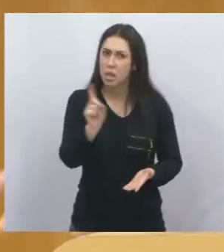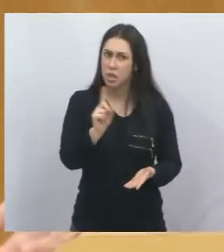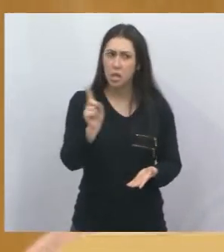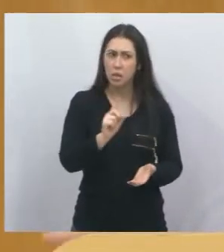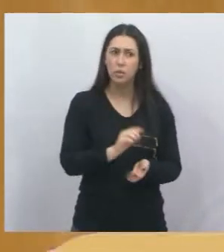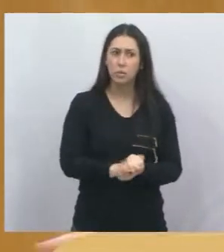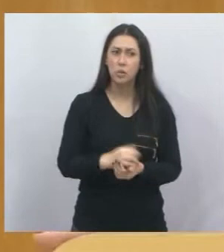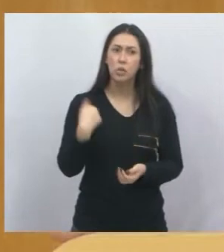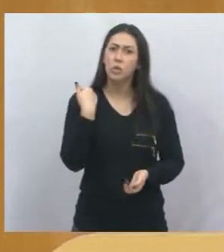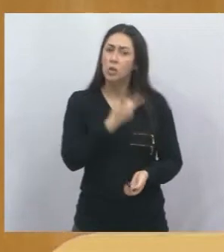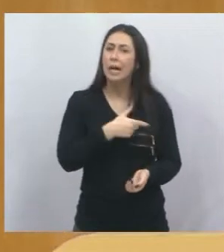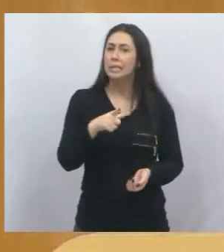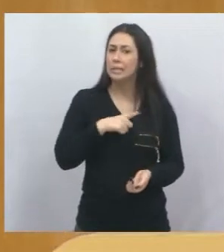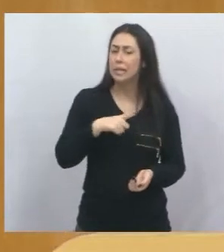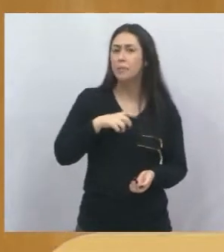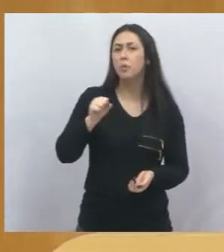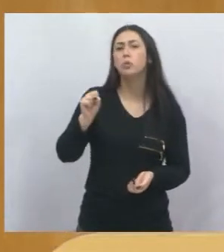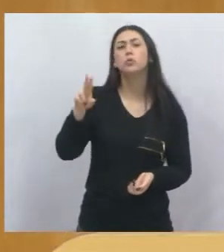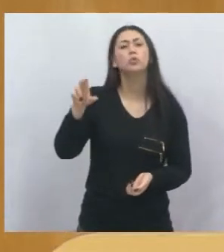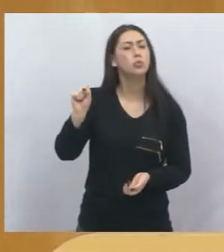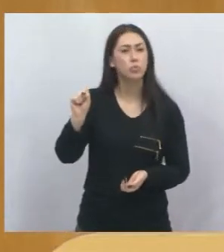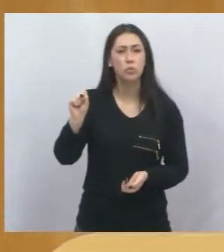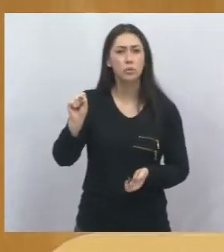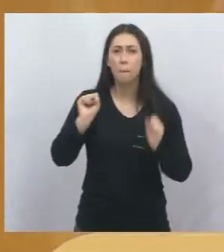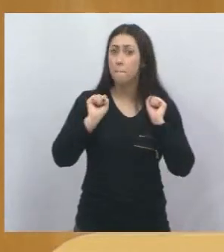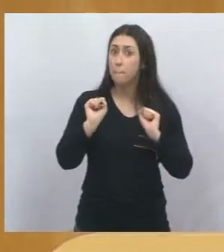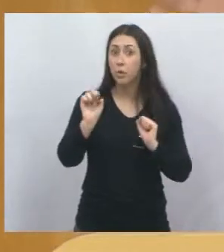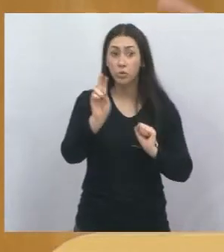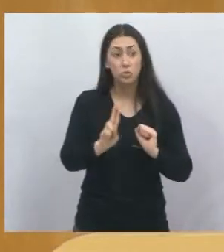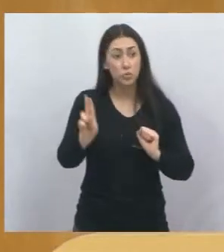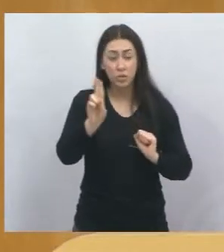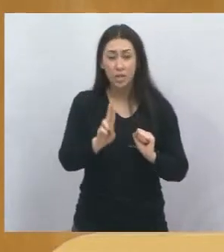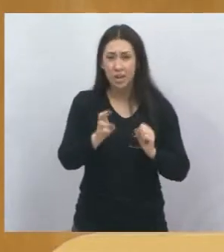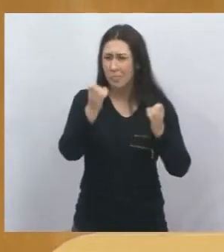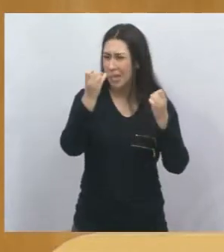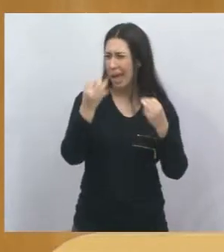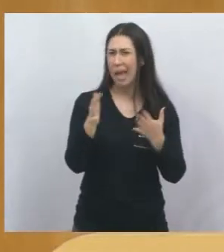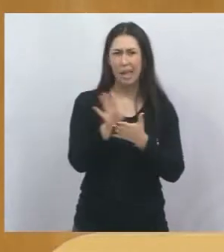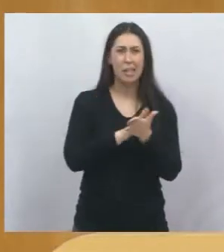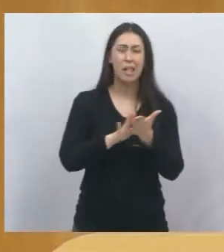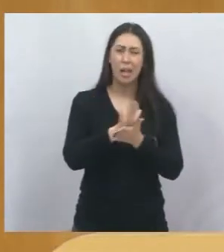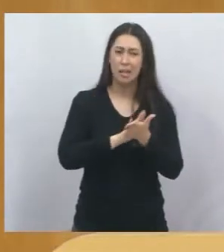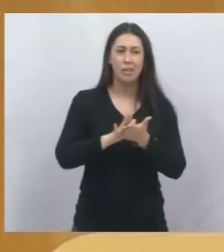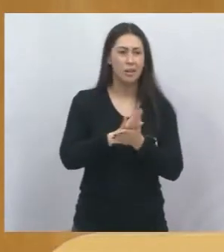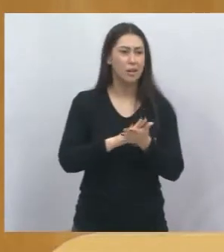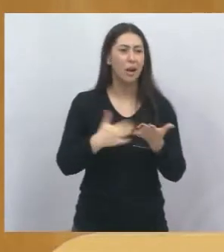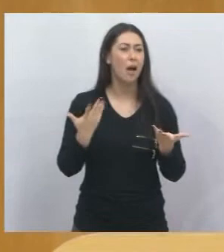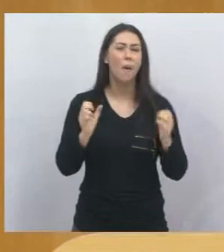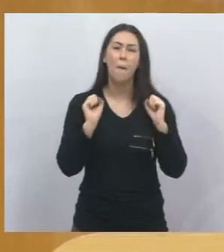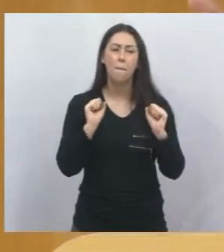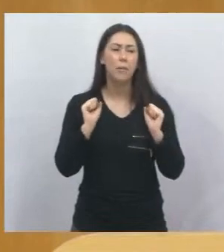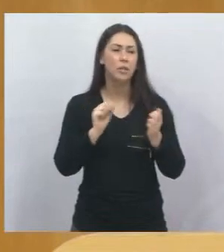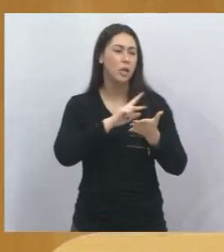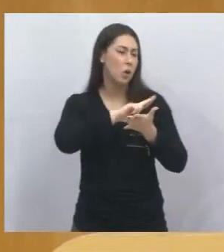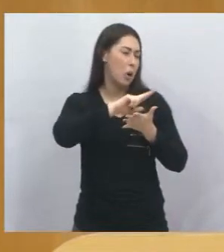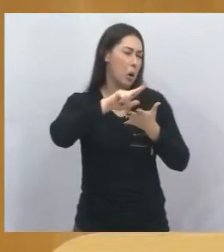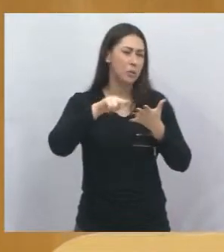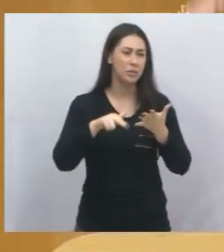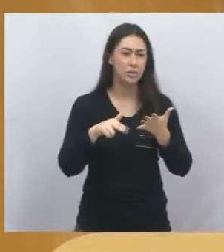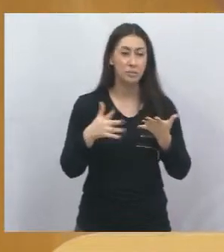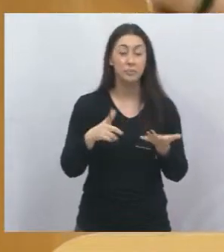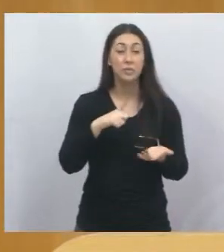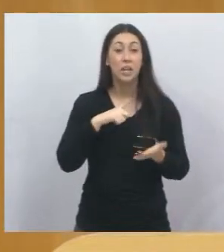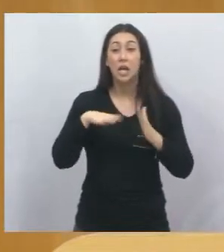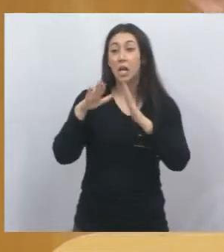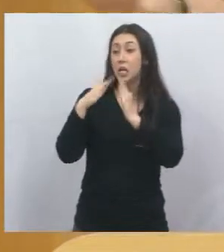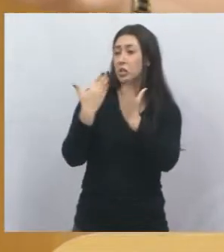nós temos um sistema público para ser usado. Então, eu acho que isso não é justificativa, né? Eu acho que poderiam ter sido outra justificativa. Tem